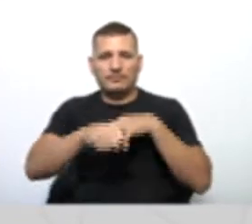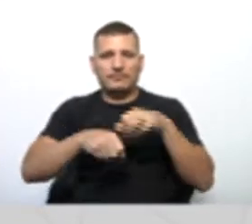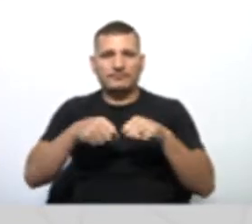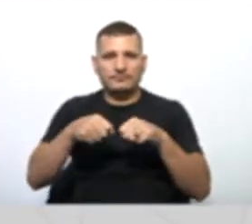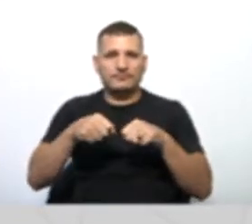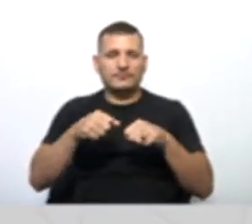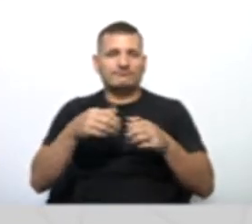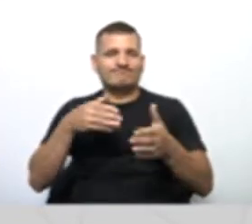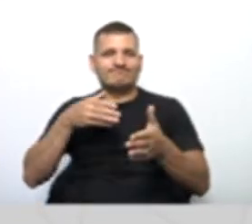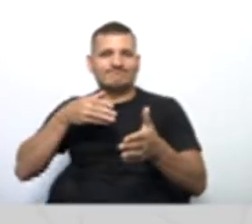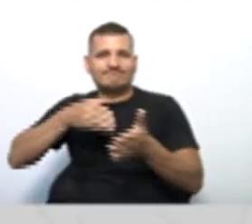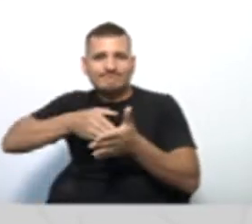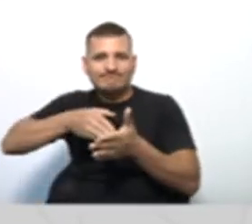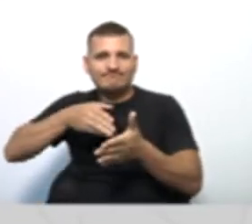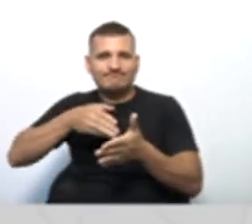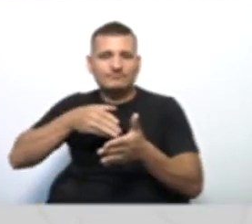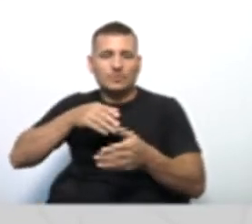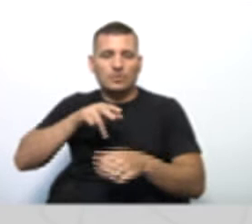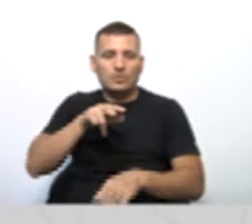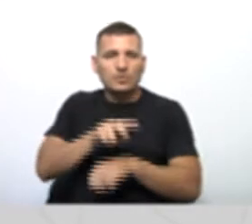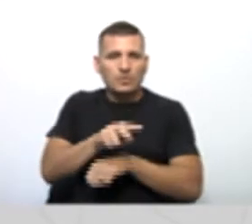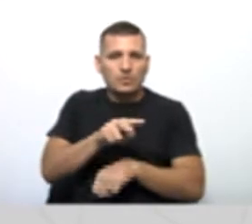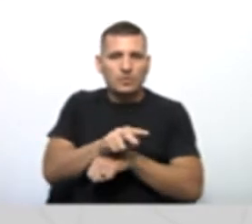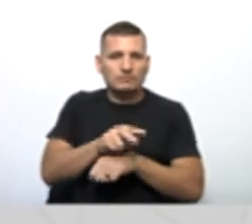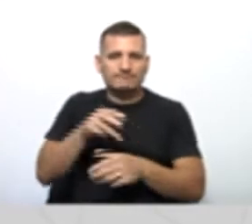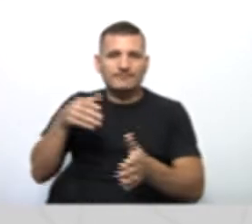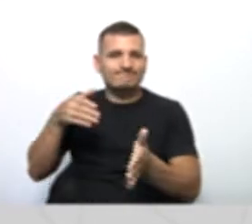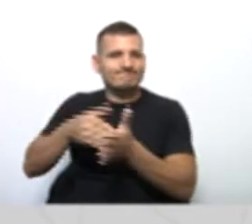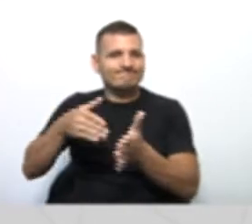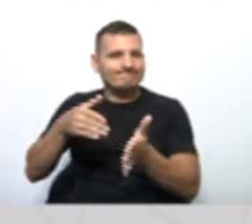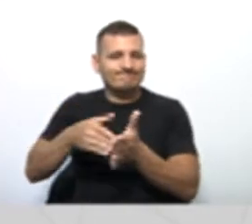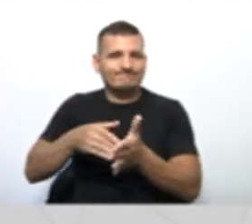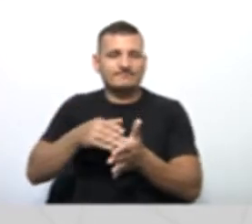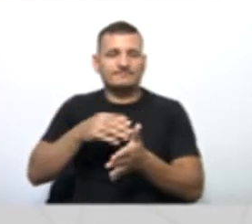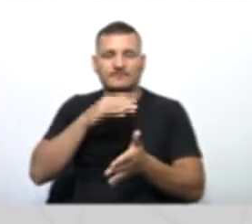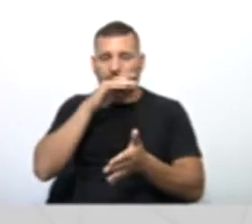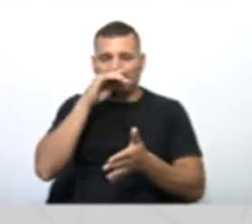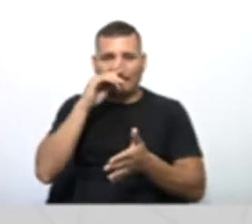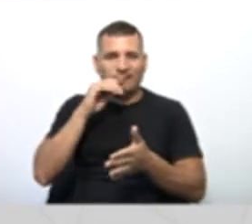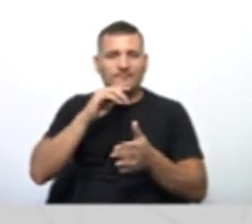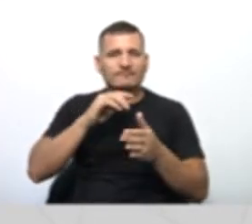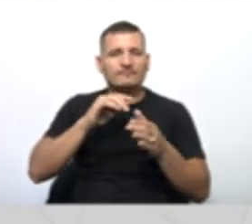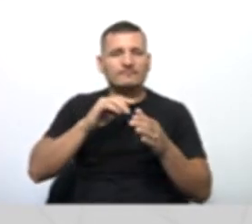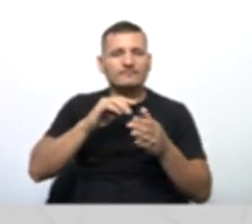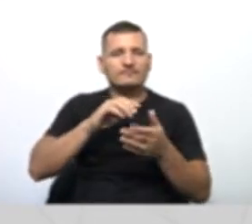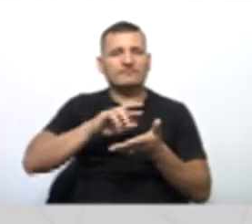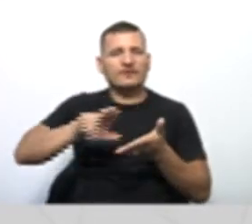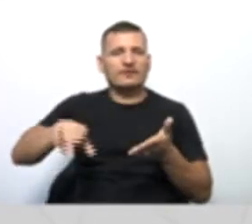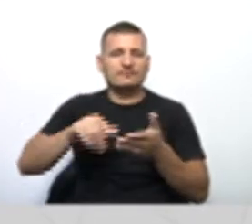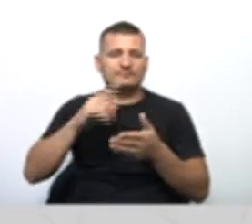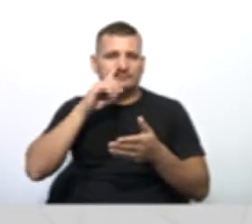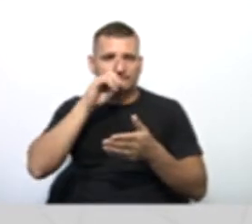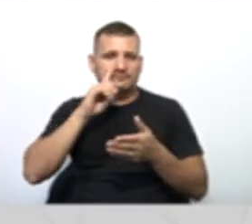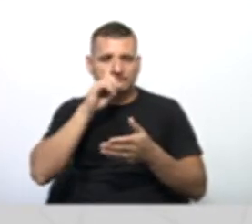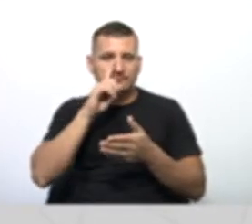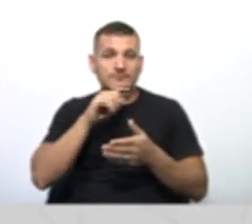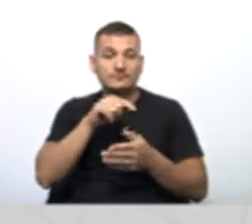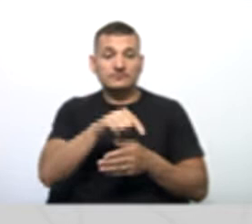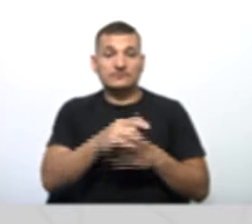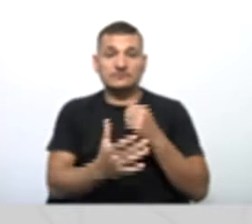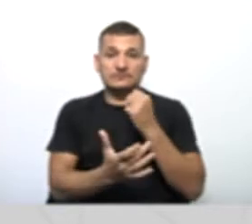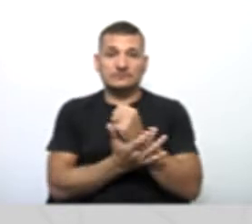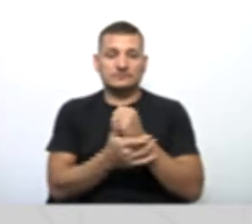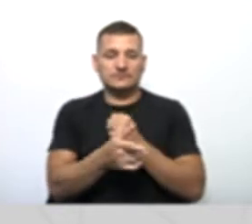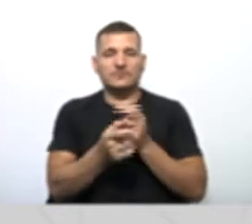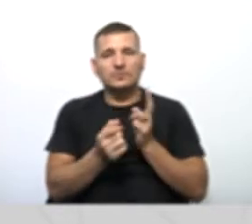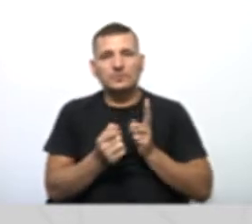para isso, a gente fala na sequência. É a proteção da informação de vários tipos de ameaça para garantir a continuidade do negócio.